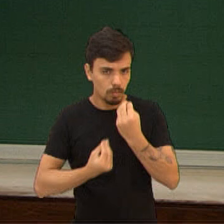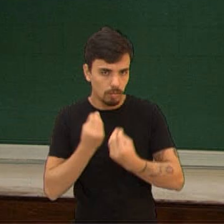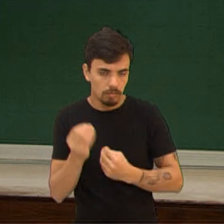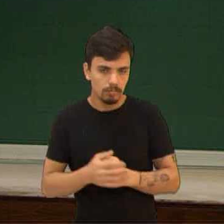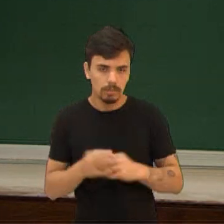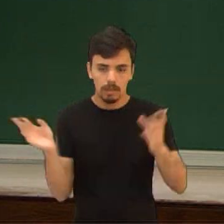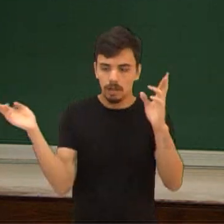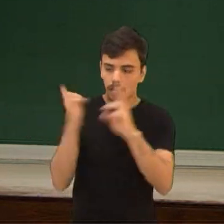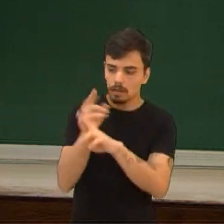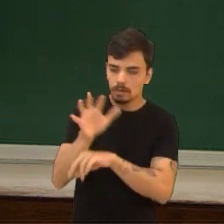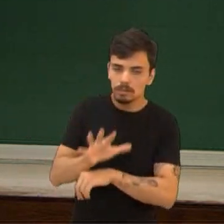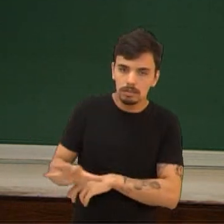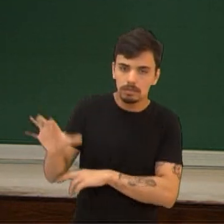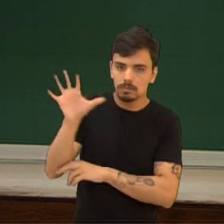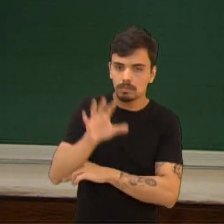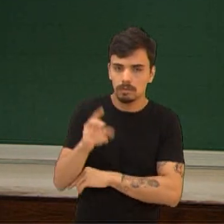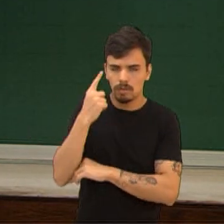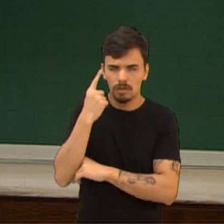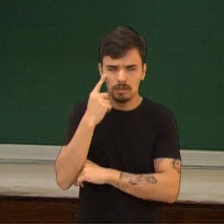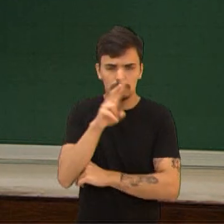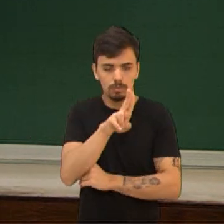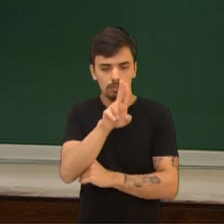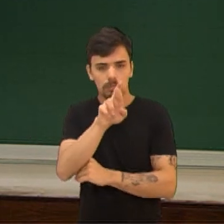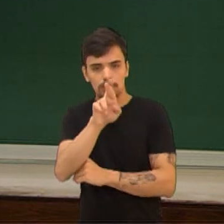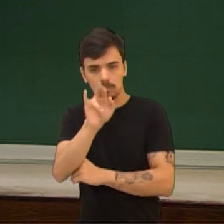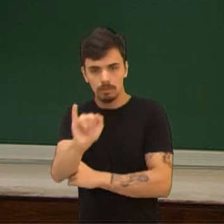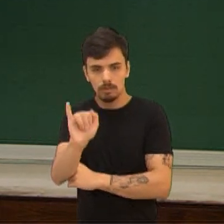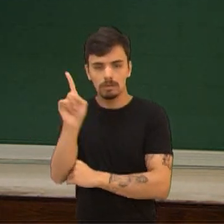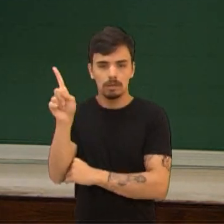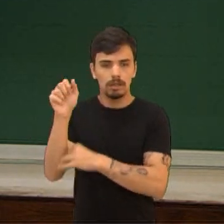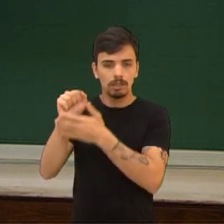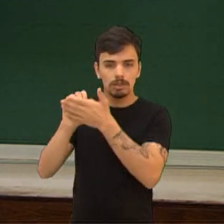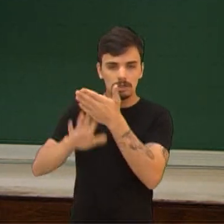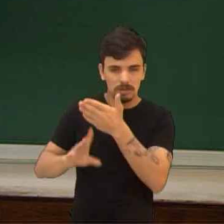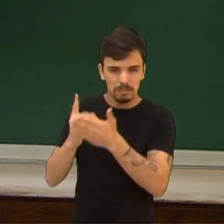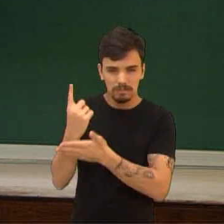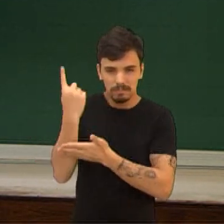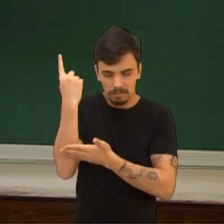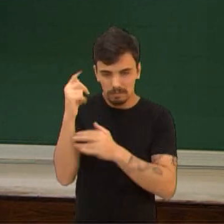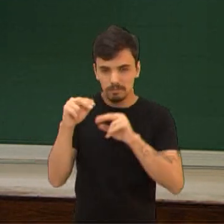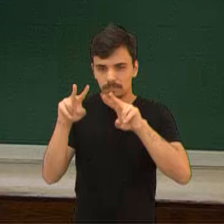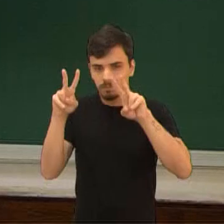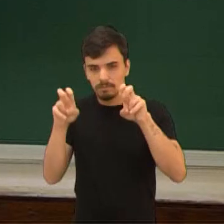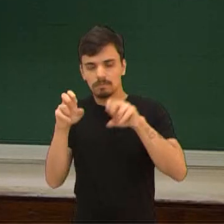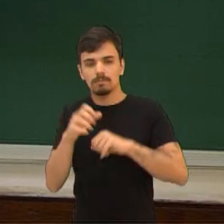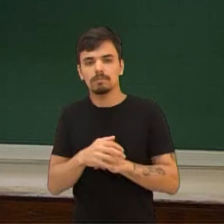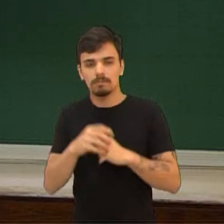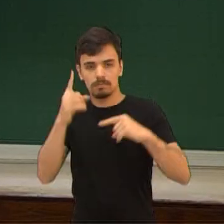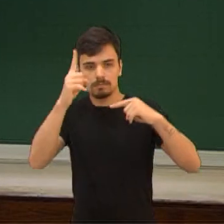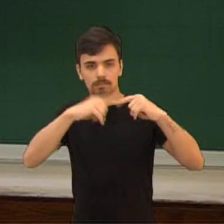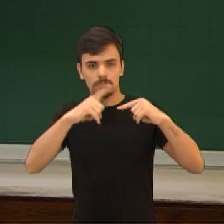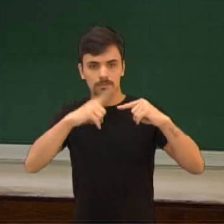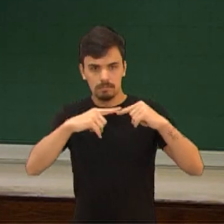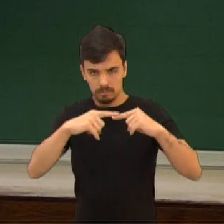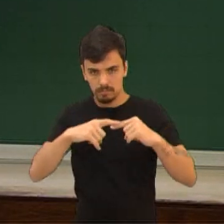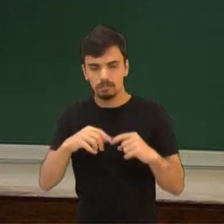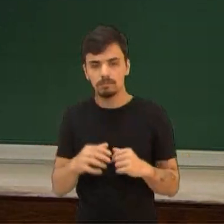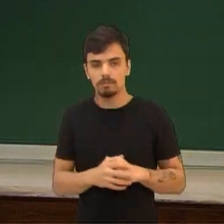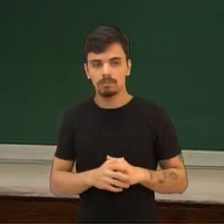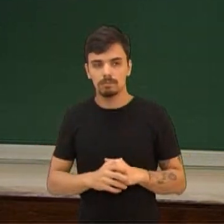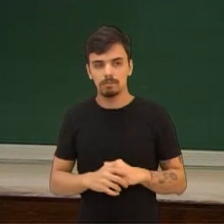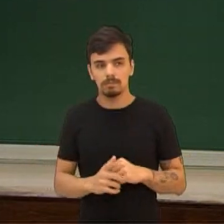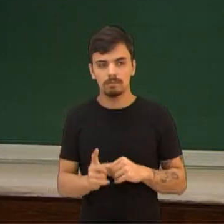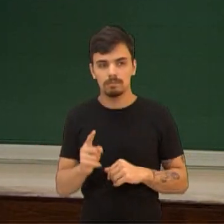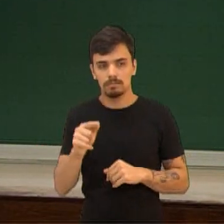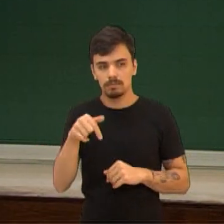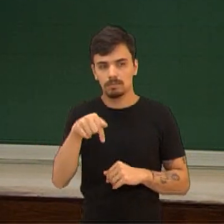relação geral, assim como o Uri lá dos exercícios do circuito com resistores, nós usamos